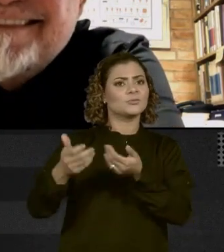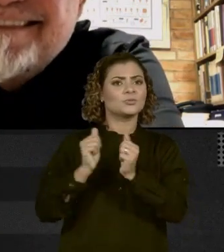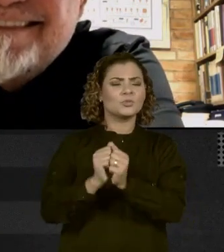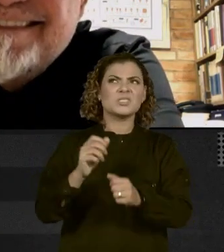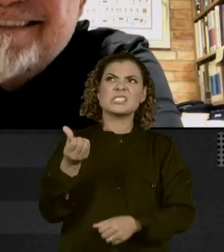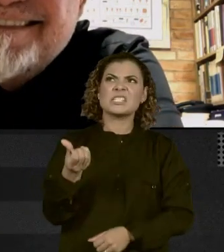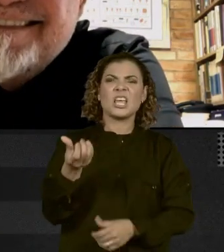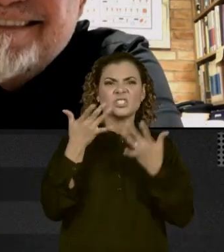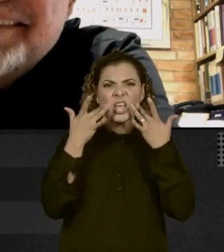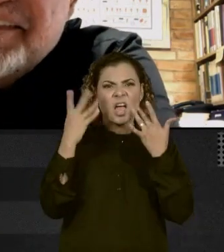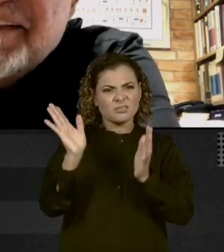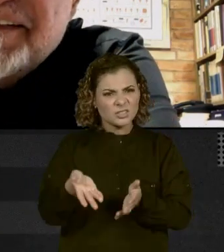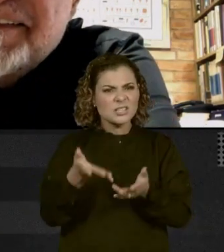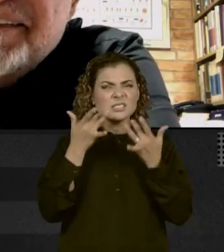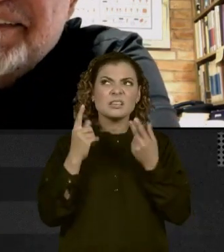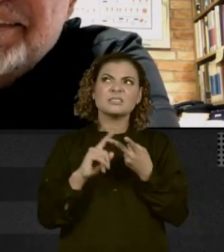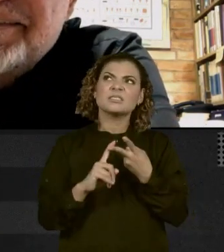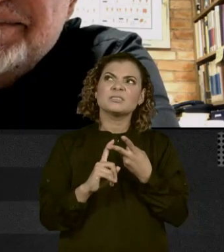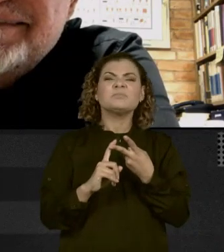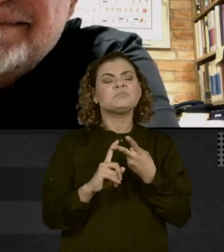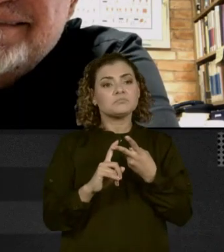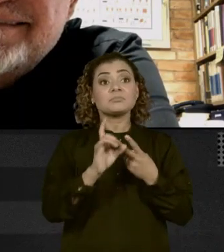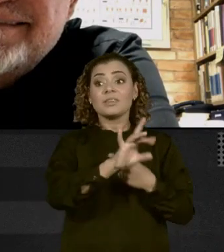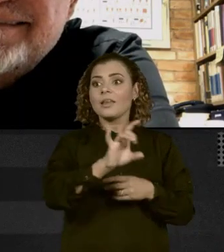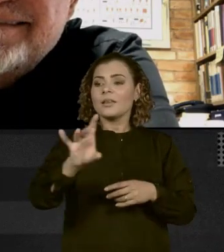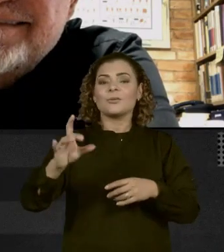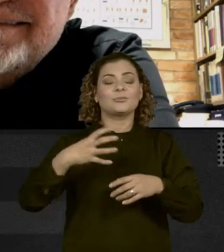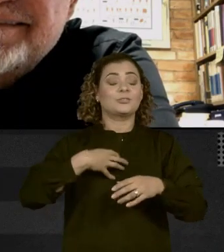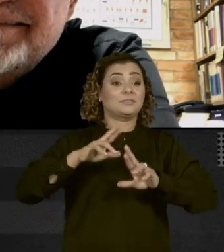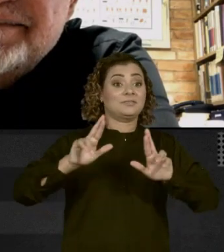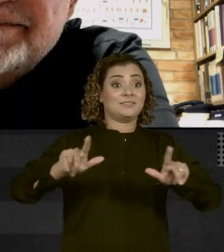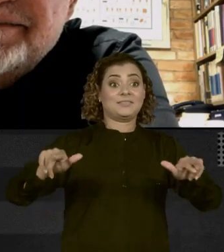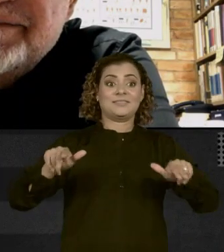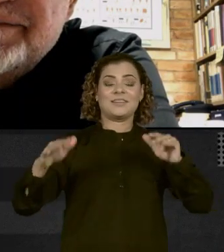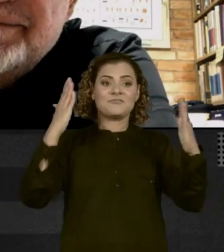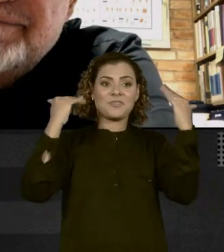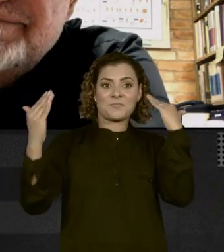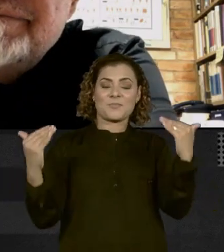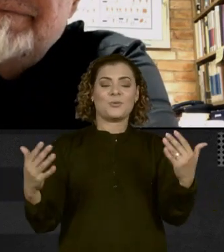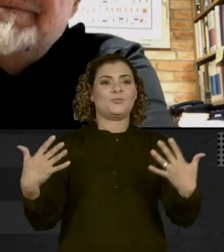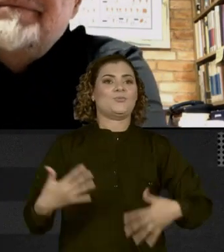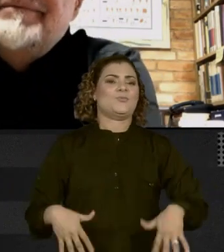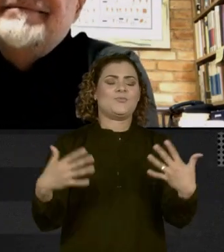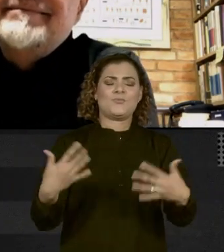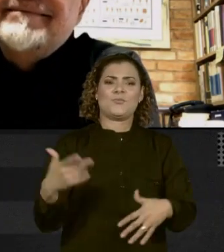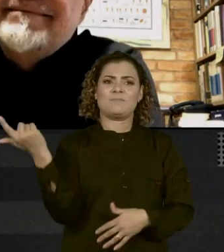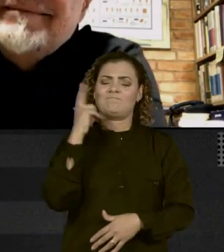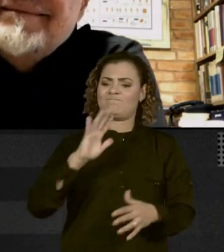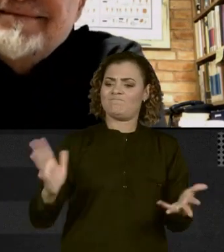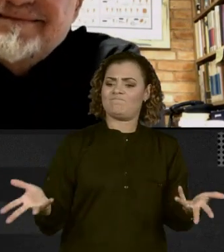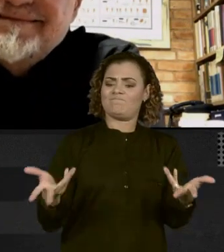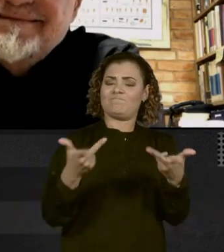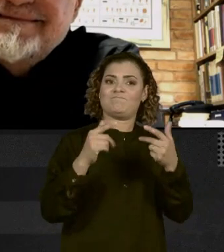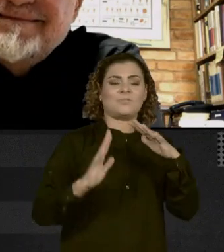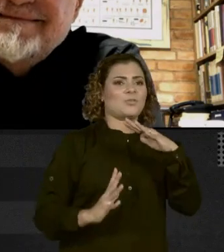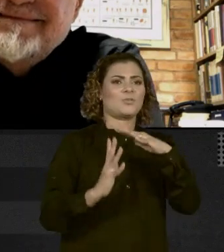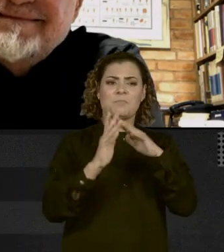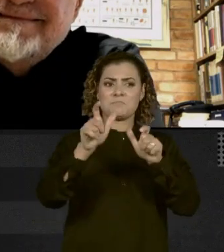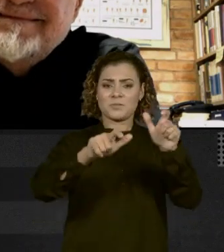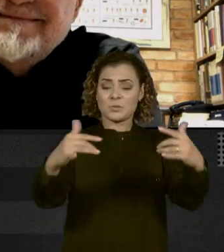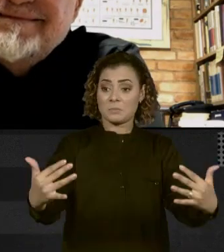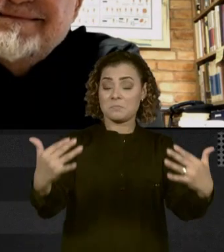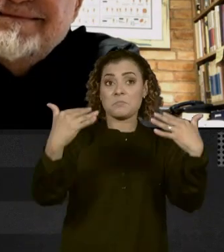o trabalho do outro, mas de 31 anos para cá, a gente trabalhou muito juntos, fizemos muita coisa juntos,